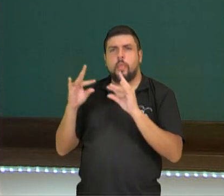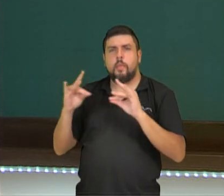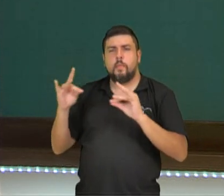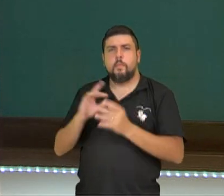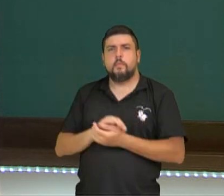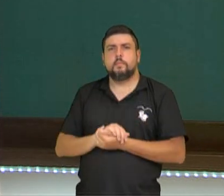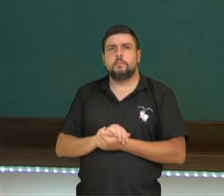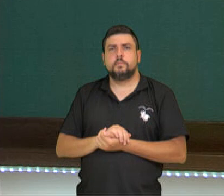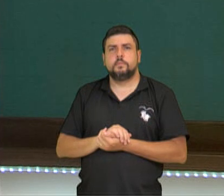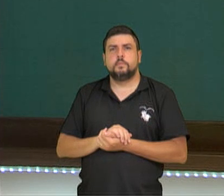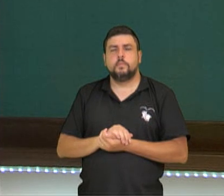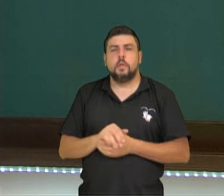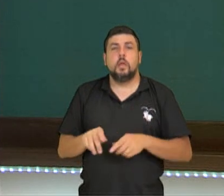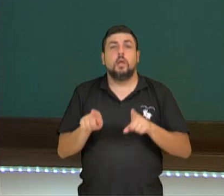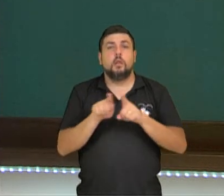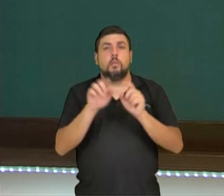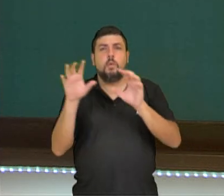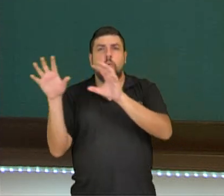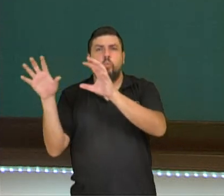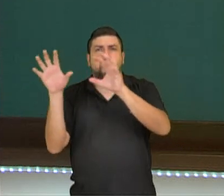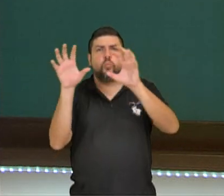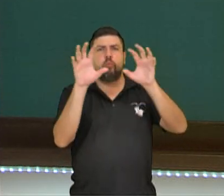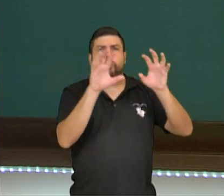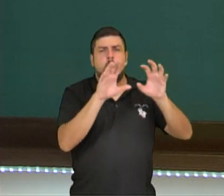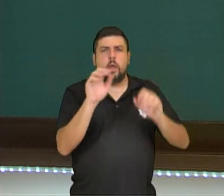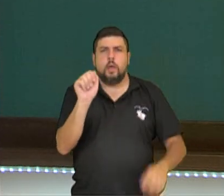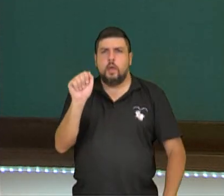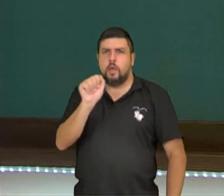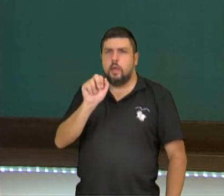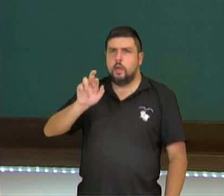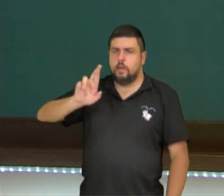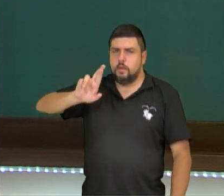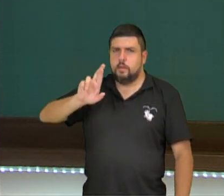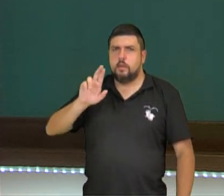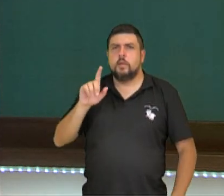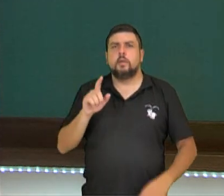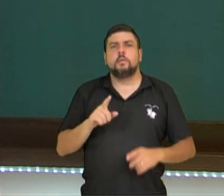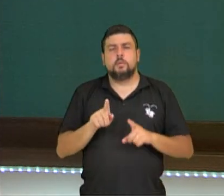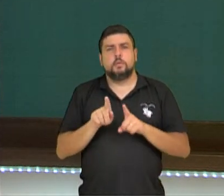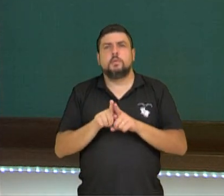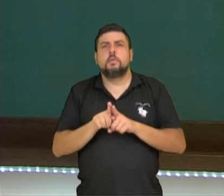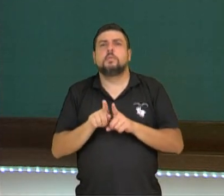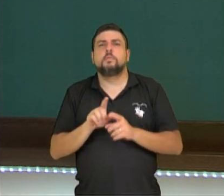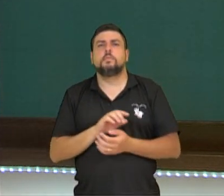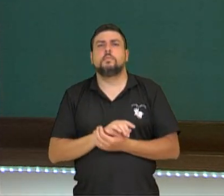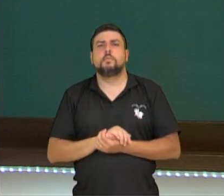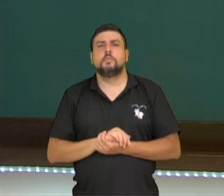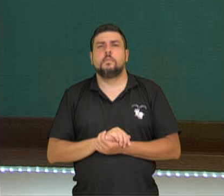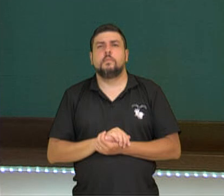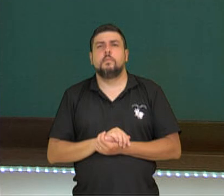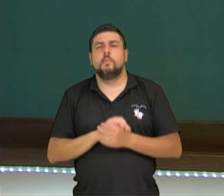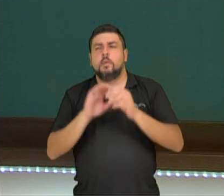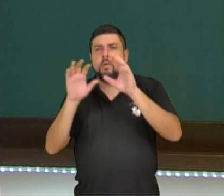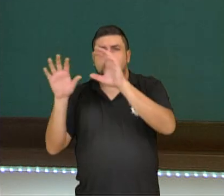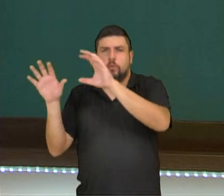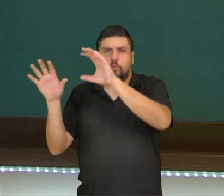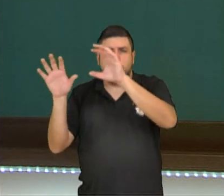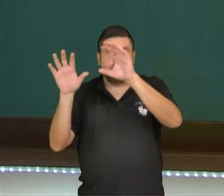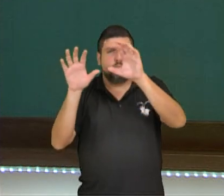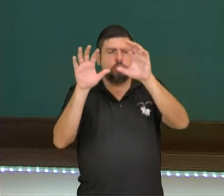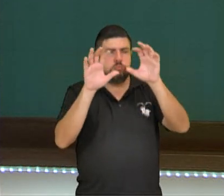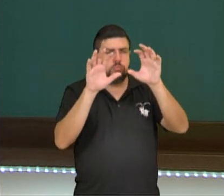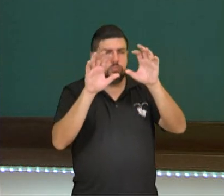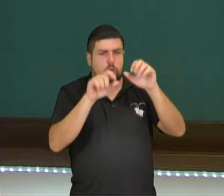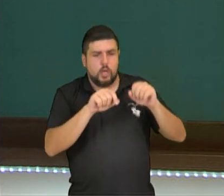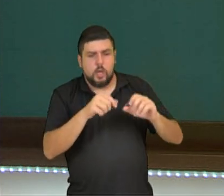massas de ar que também influenciam nas características de cada porção do território e mudam essas